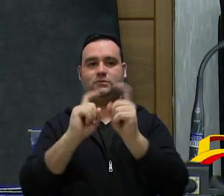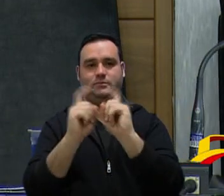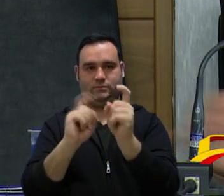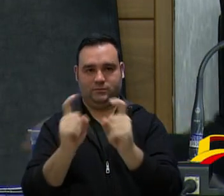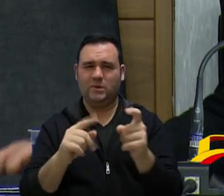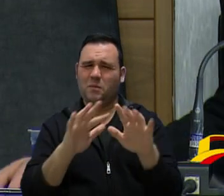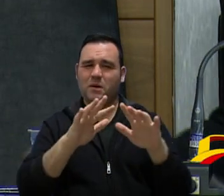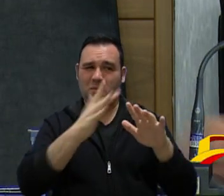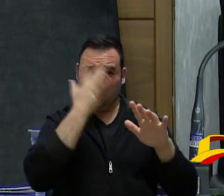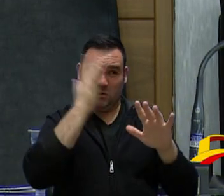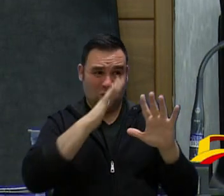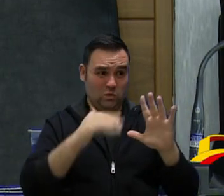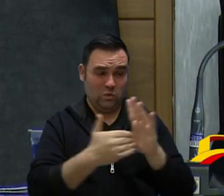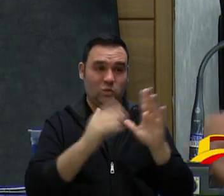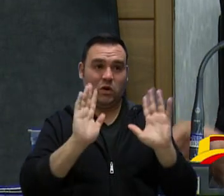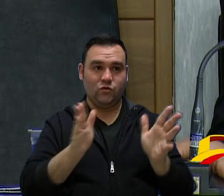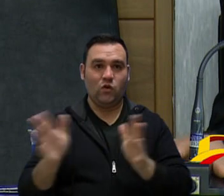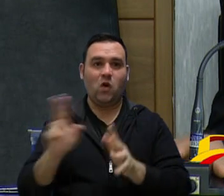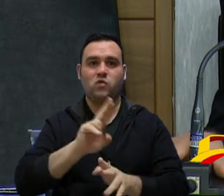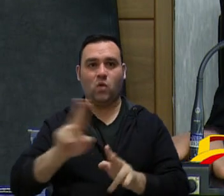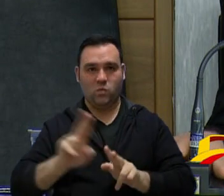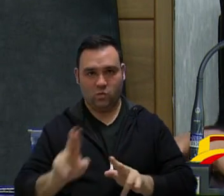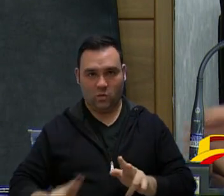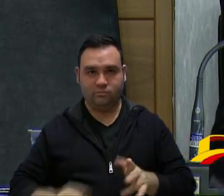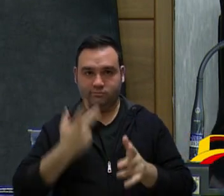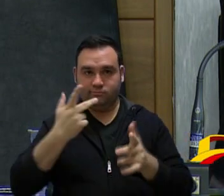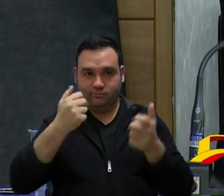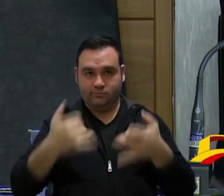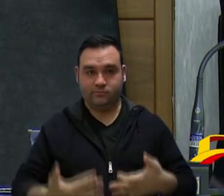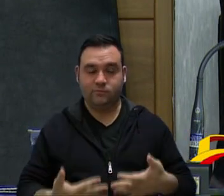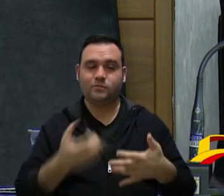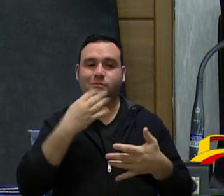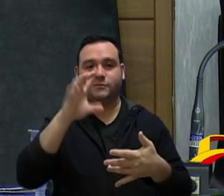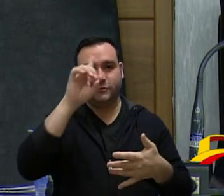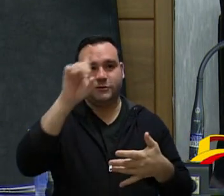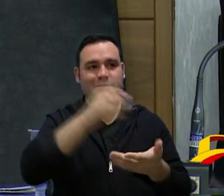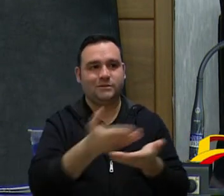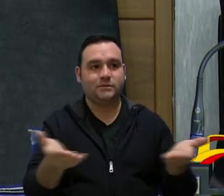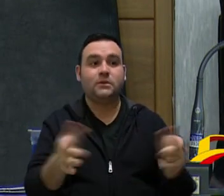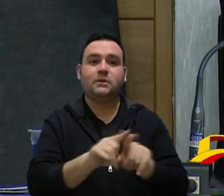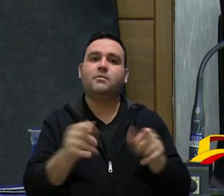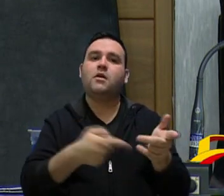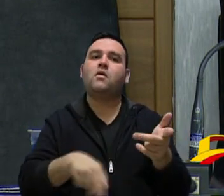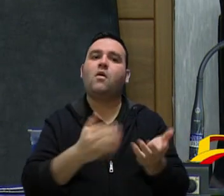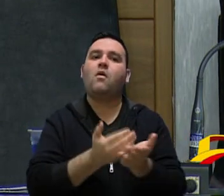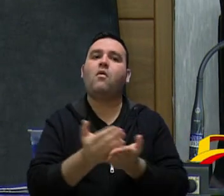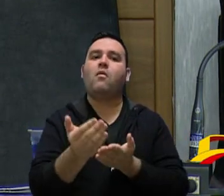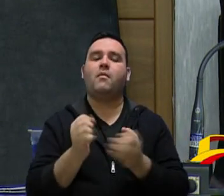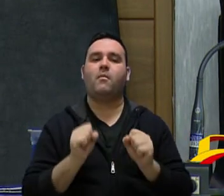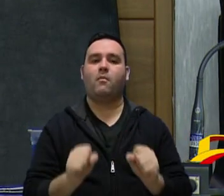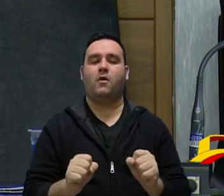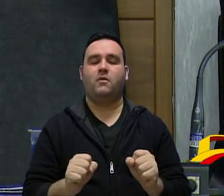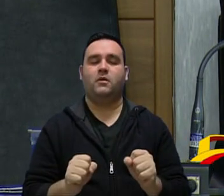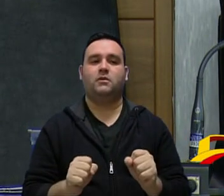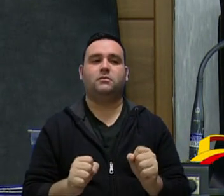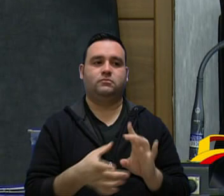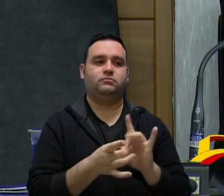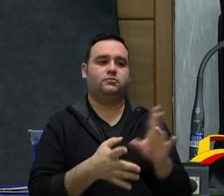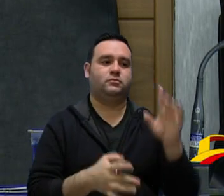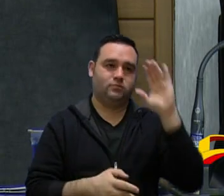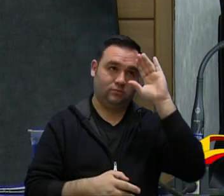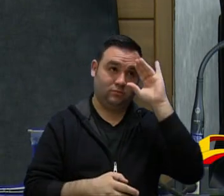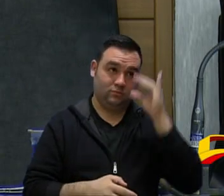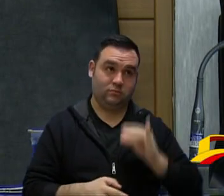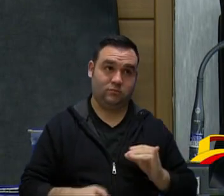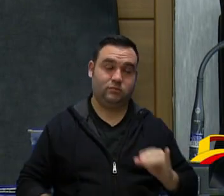a todas as pessoas já foram citadas pelo cerimonial um bom dia e podemos começar e depois de uma